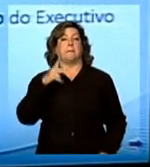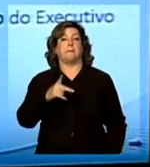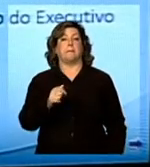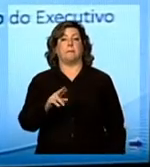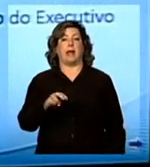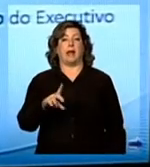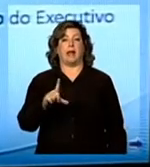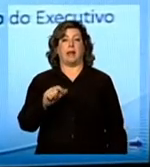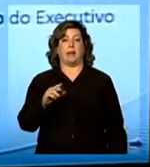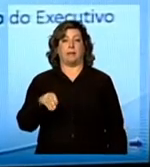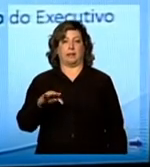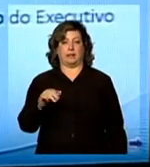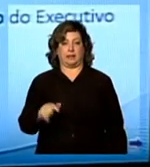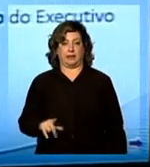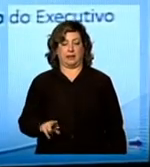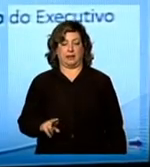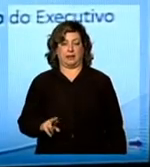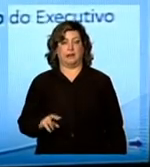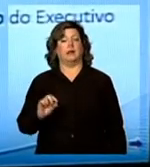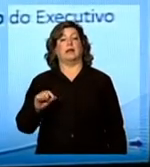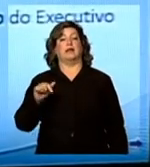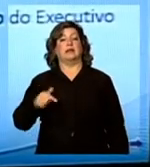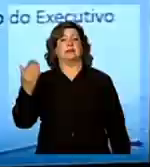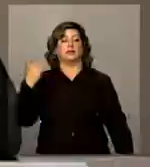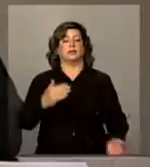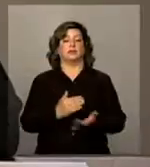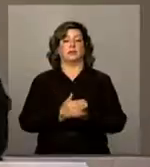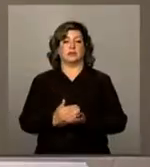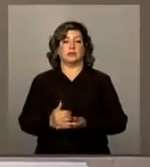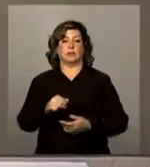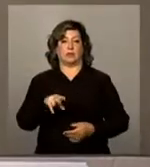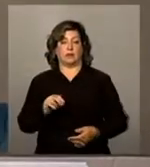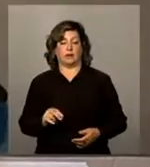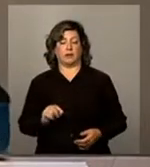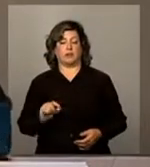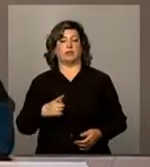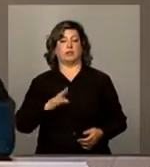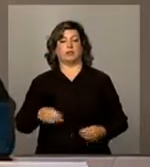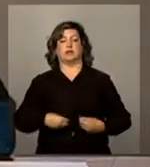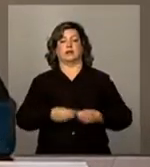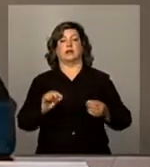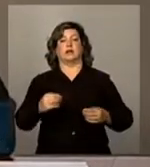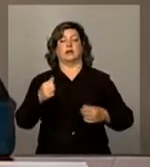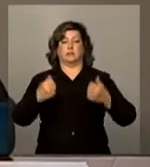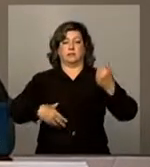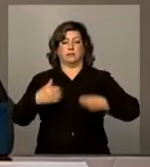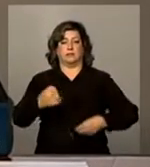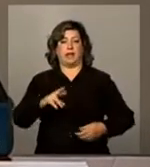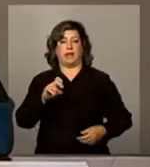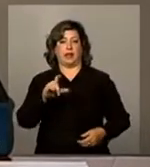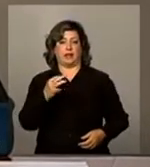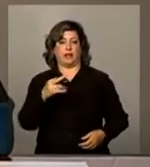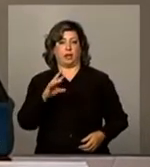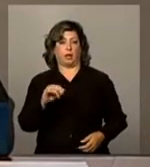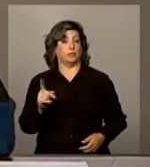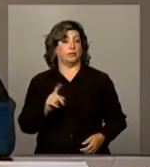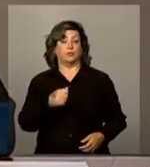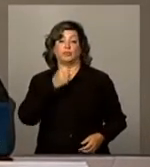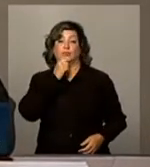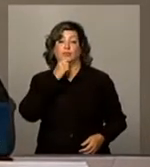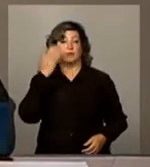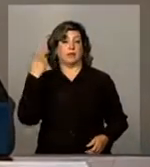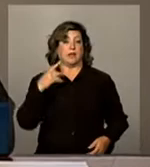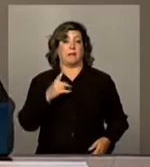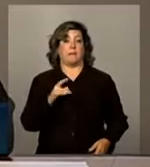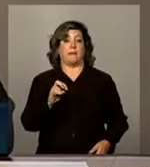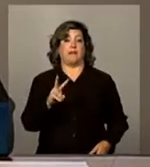liberando desde o início do ano, ou seja, o relatório que antes não previa emendas no primeiro relatório, em função da